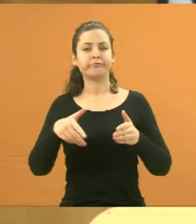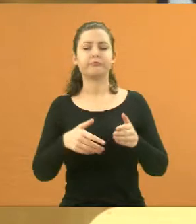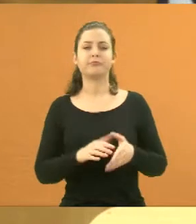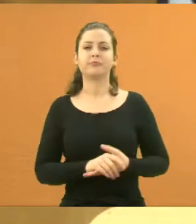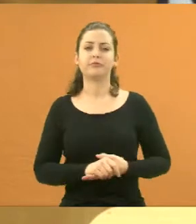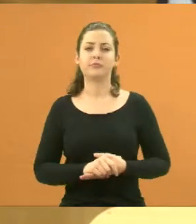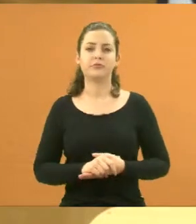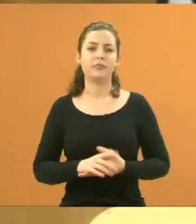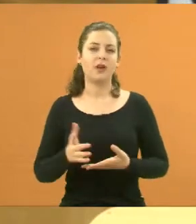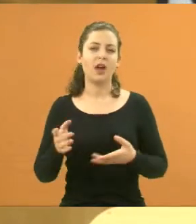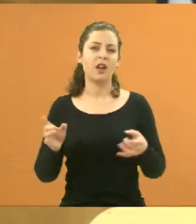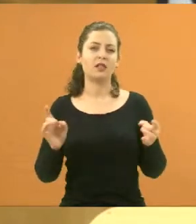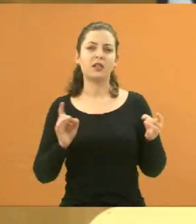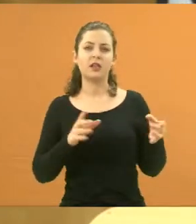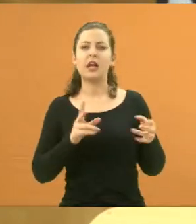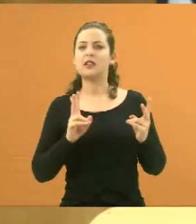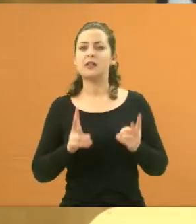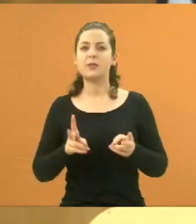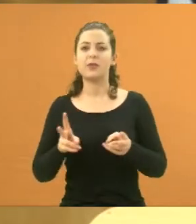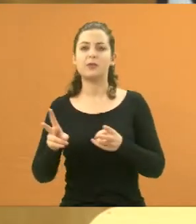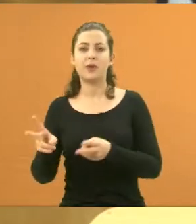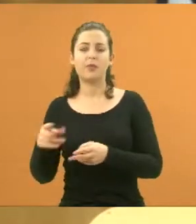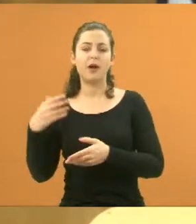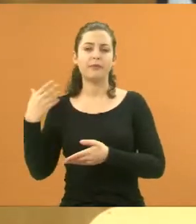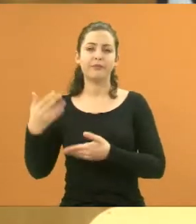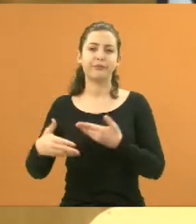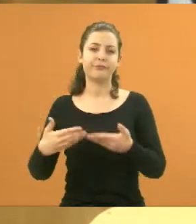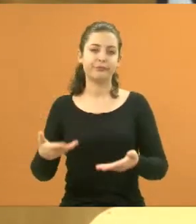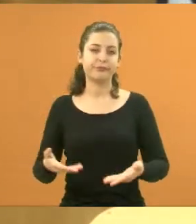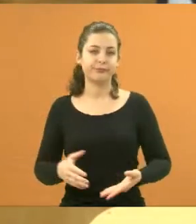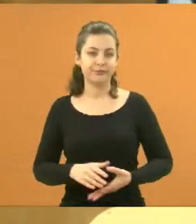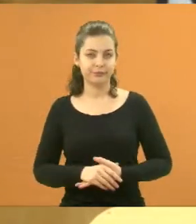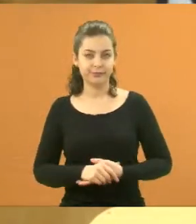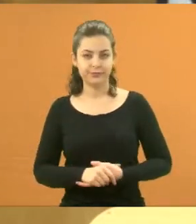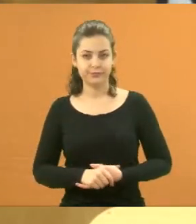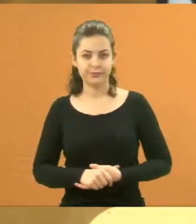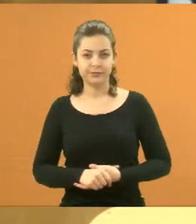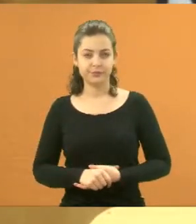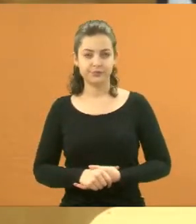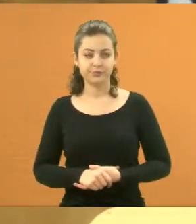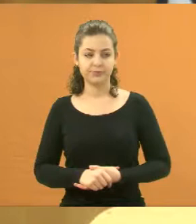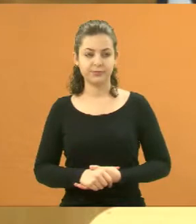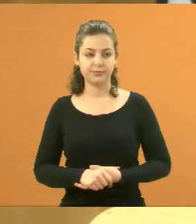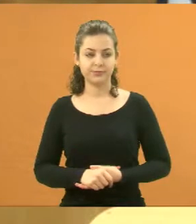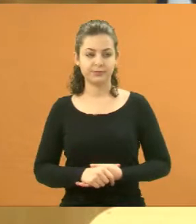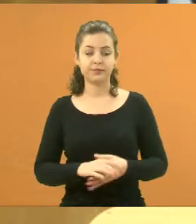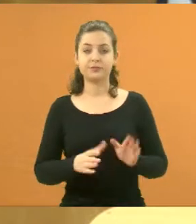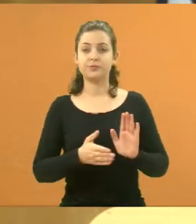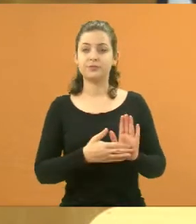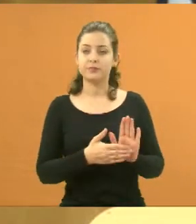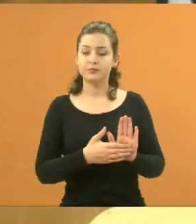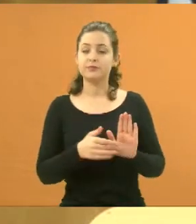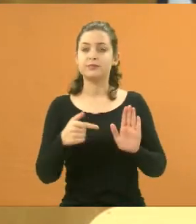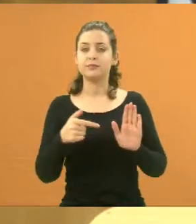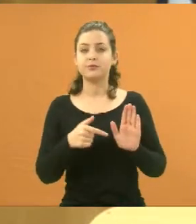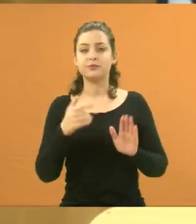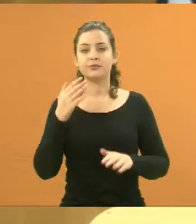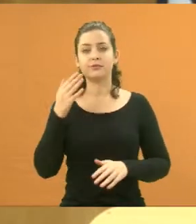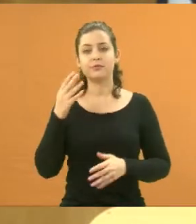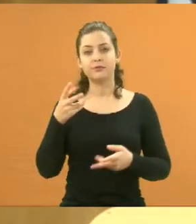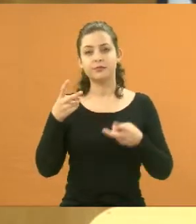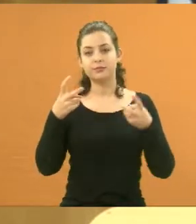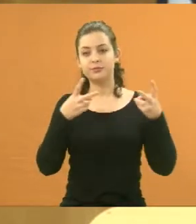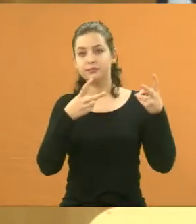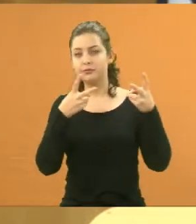deixar isso acontecer com frequência, conforme vem acontecendo. É um projeto, sem dúvida, a gente teve aí